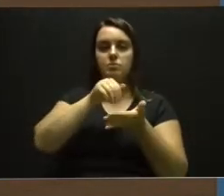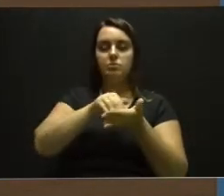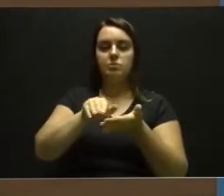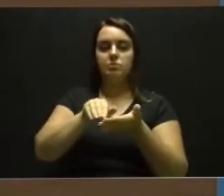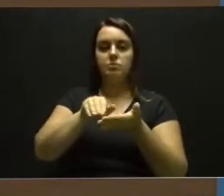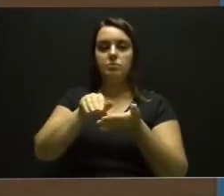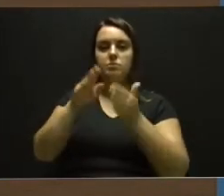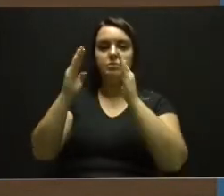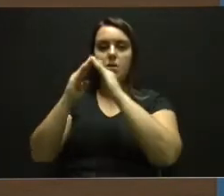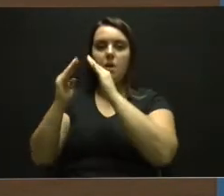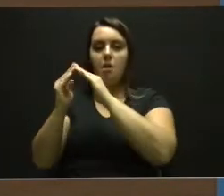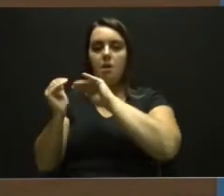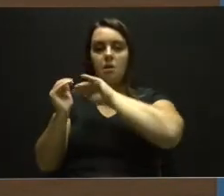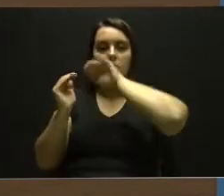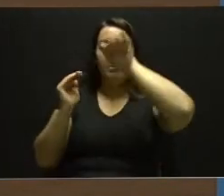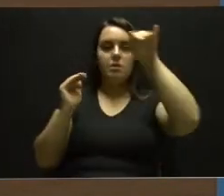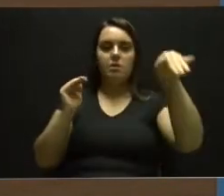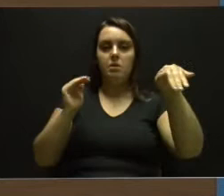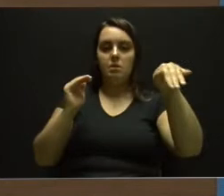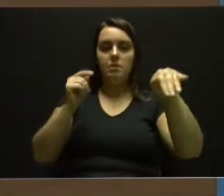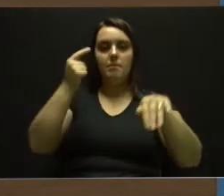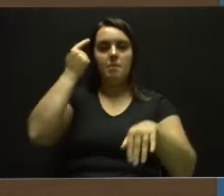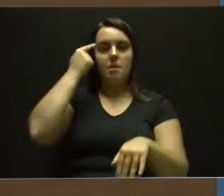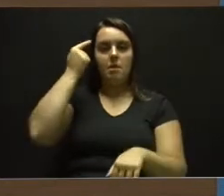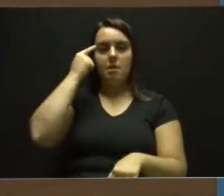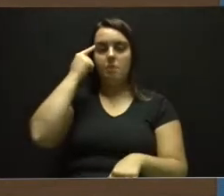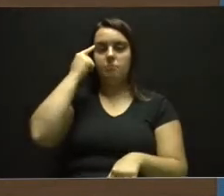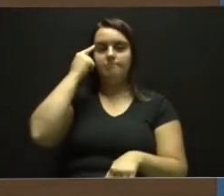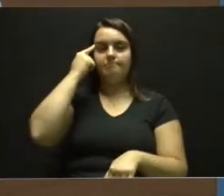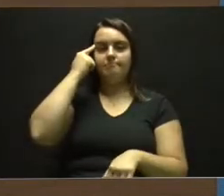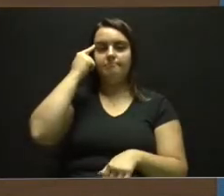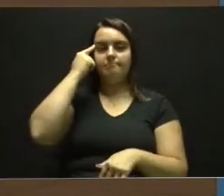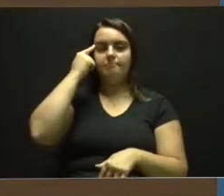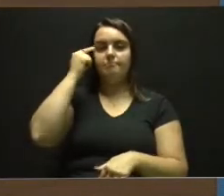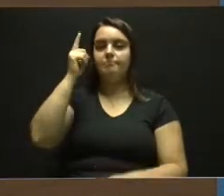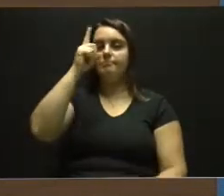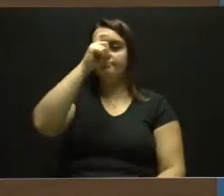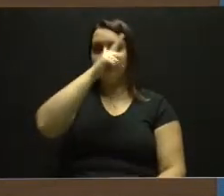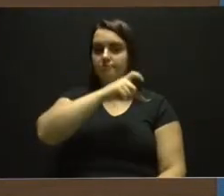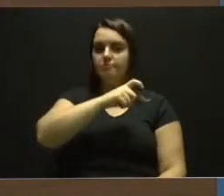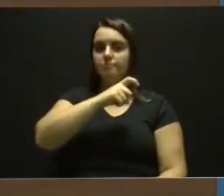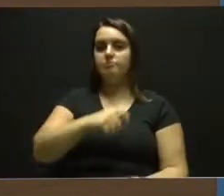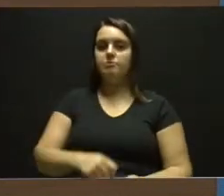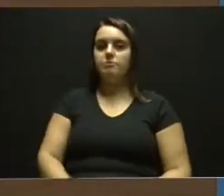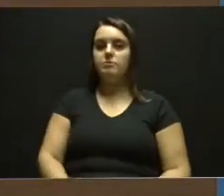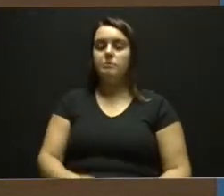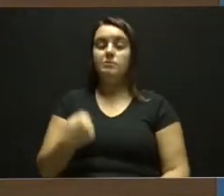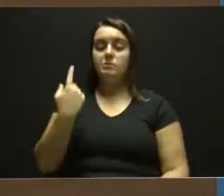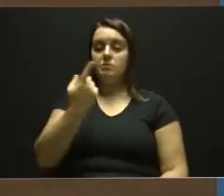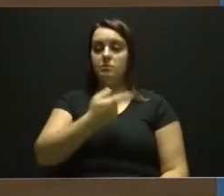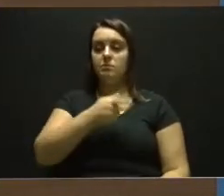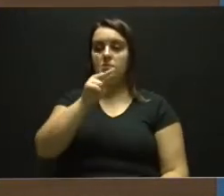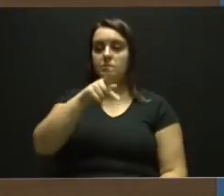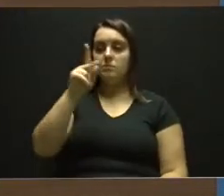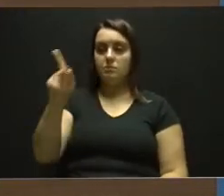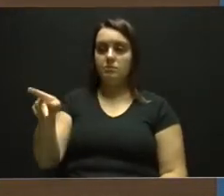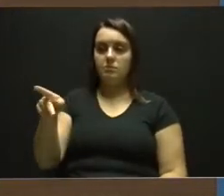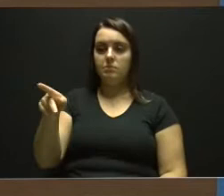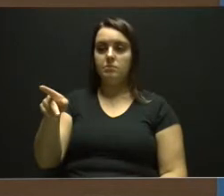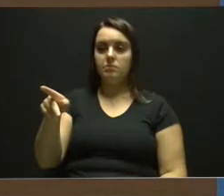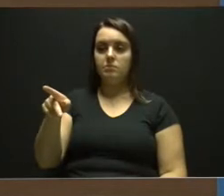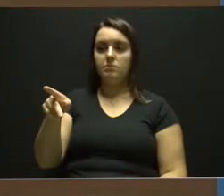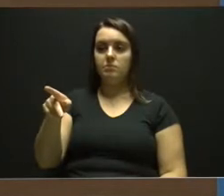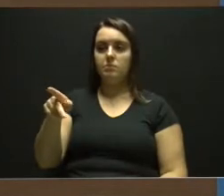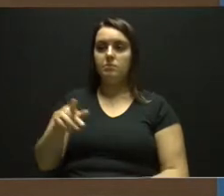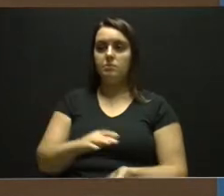por lucro ela pensa três vezes vocês ver como é que tá e nós como professor e coordenador e presidente da entidade